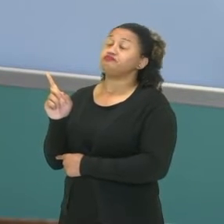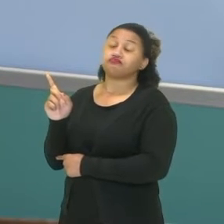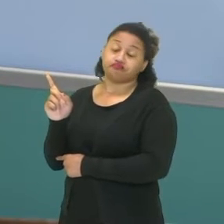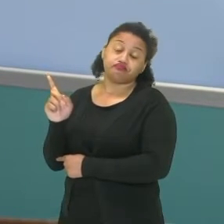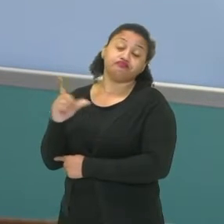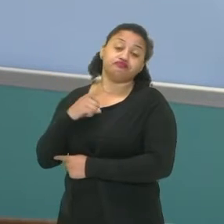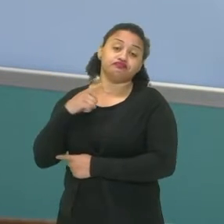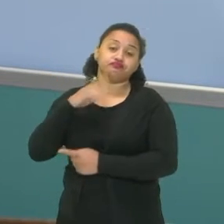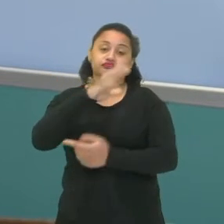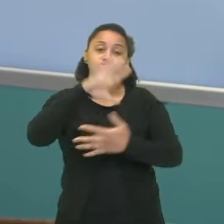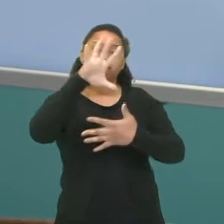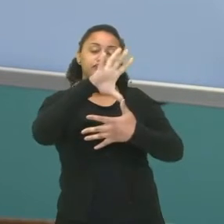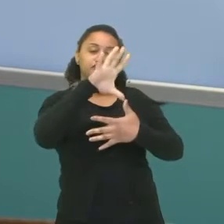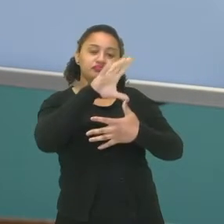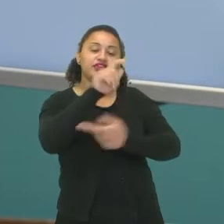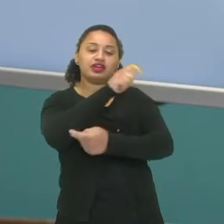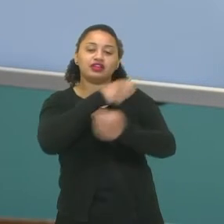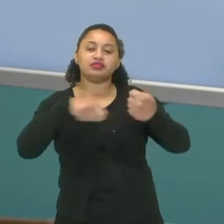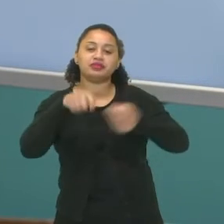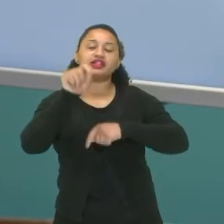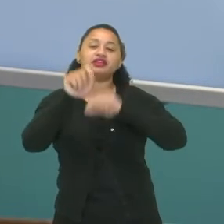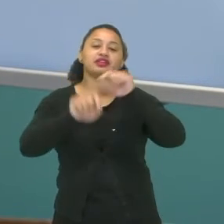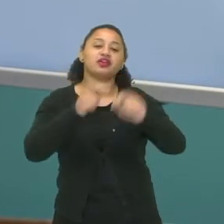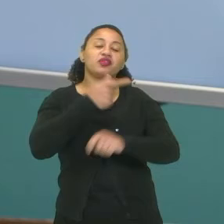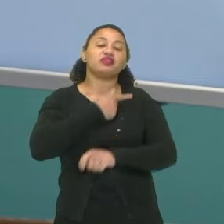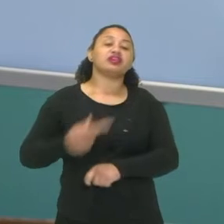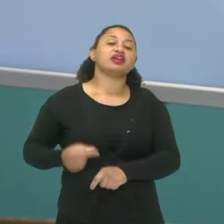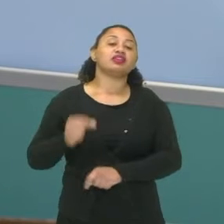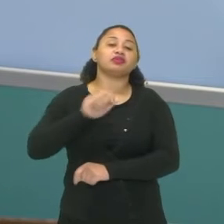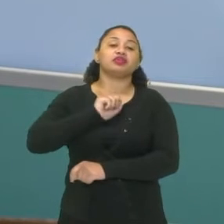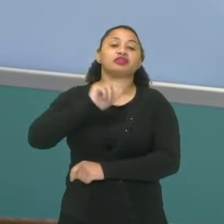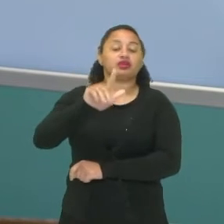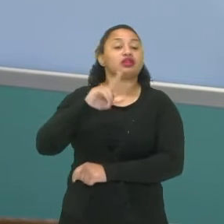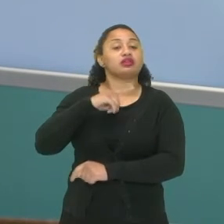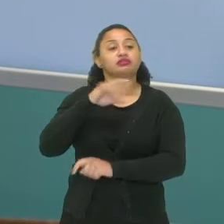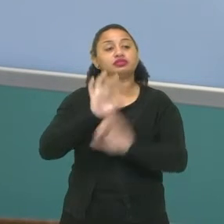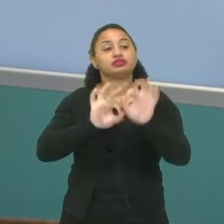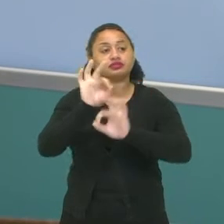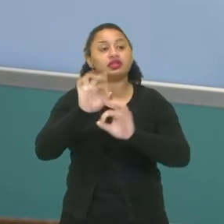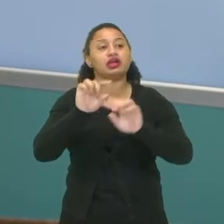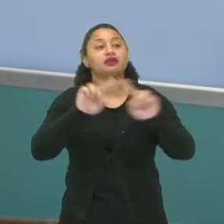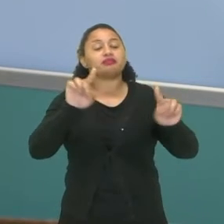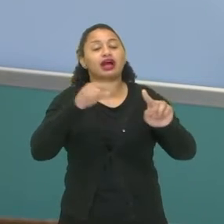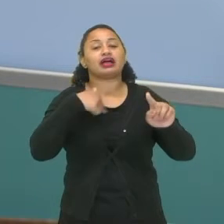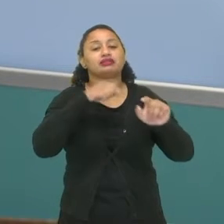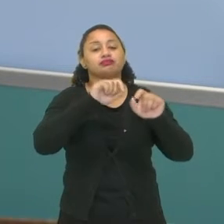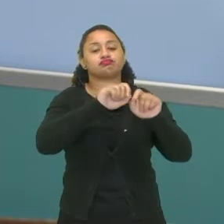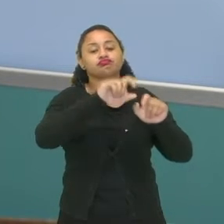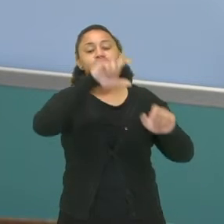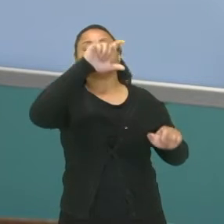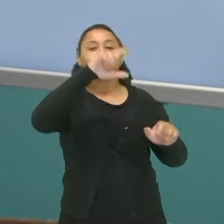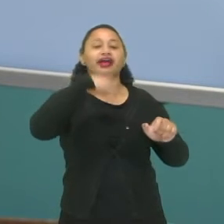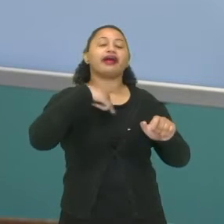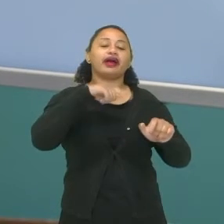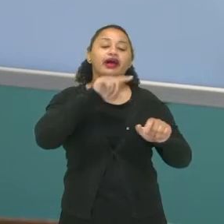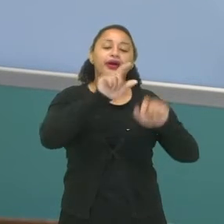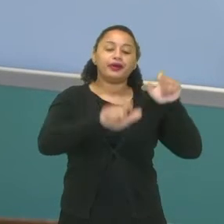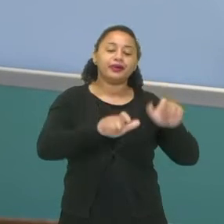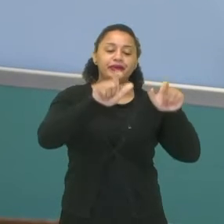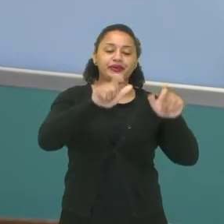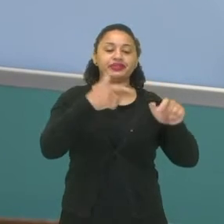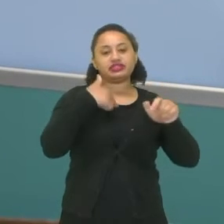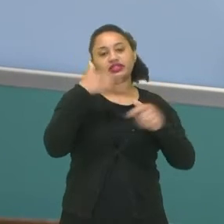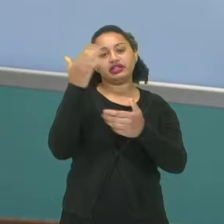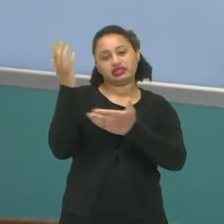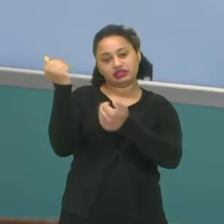que tinha uma administração mais centralizada, devido à extensão territorial do Império Colonial Espanhol, a